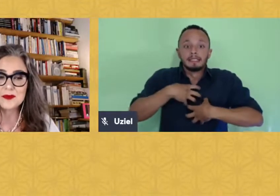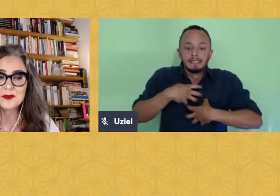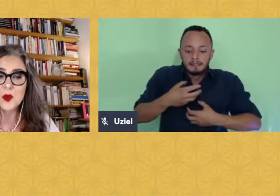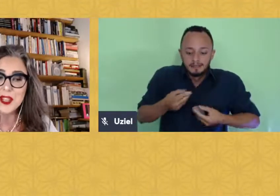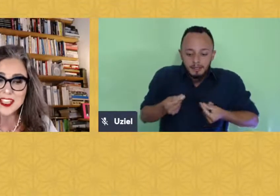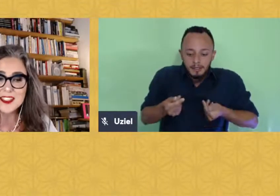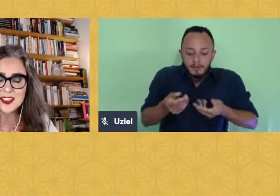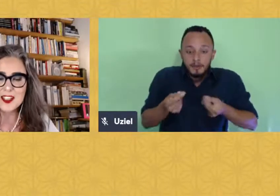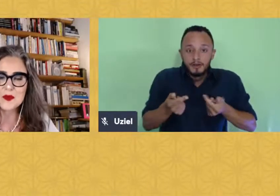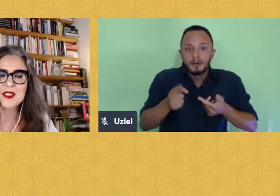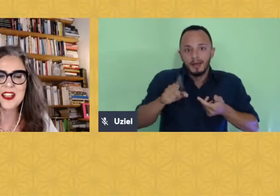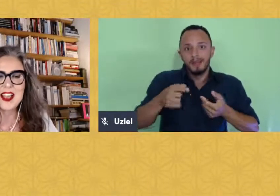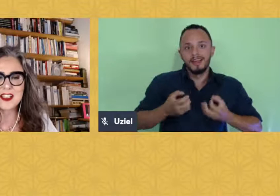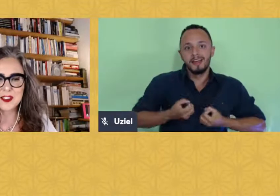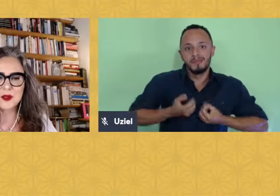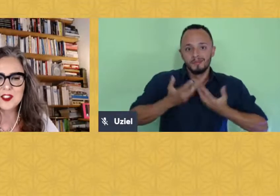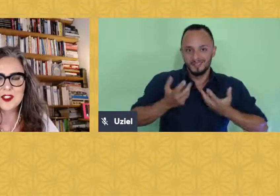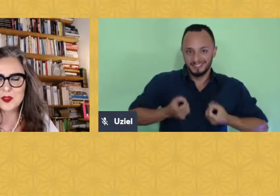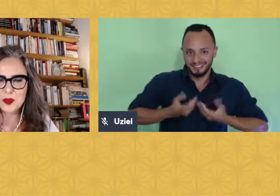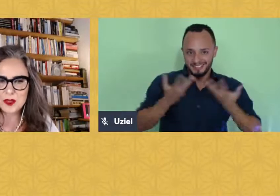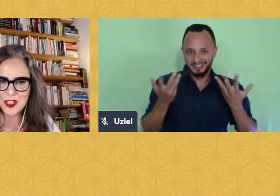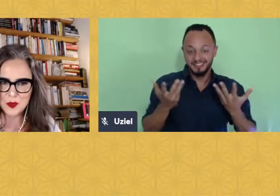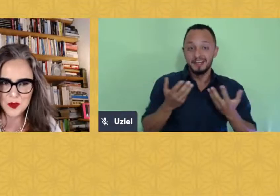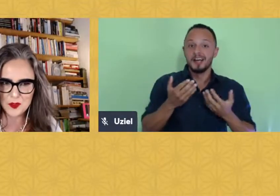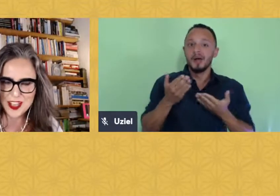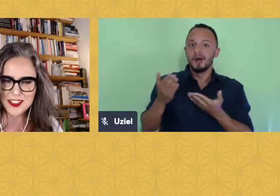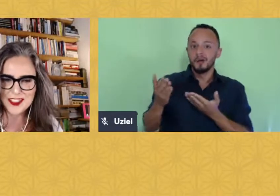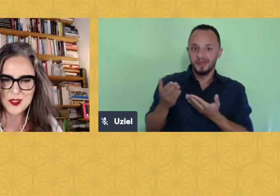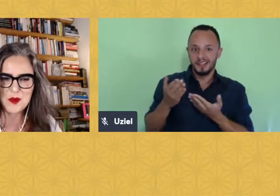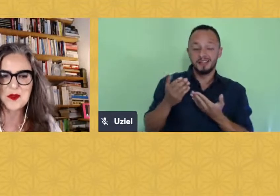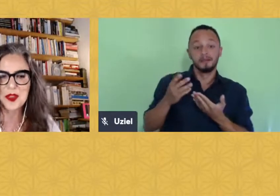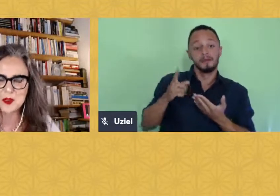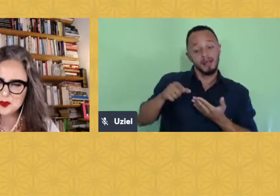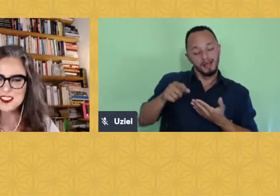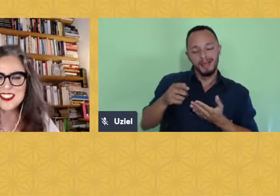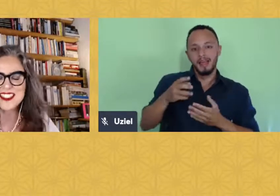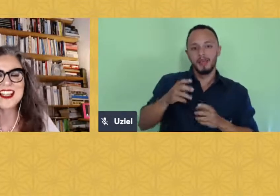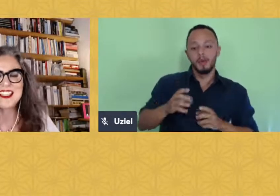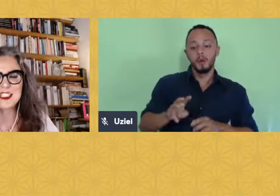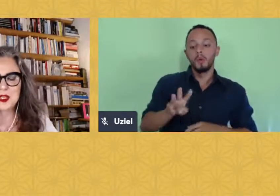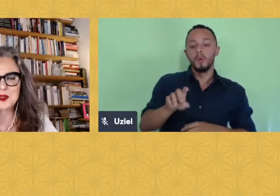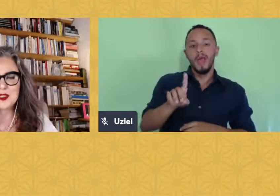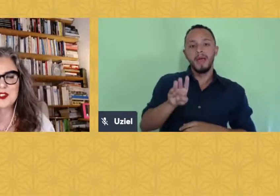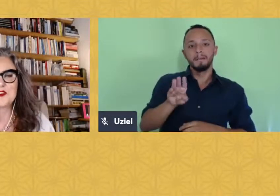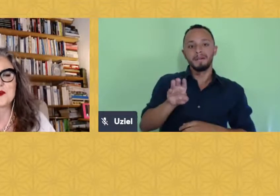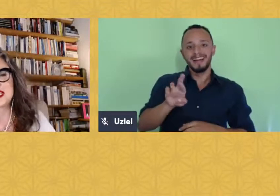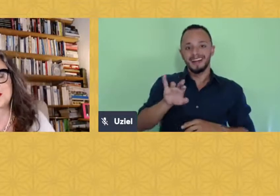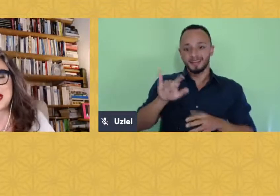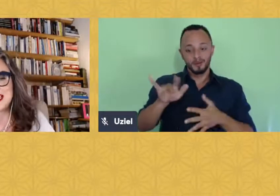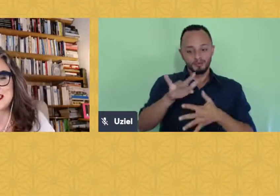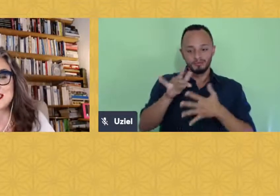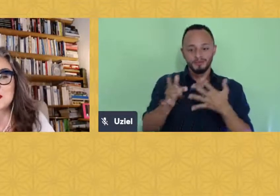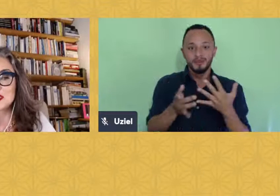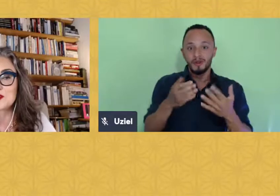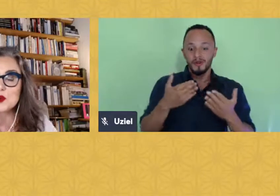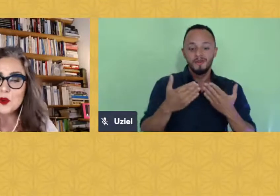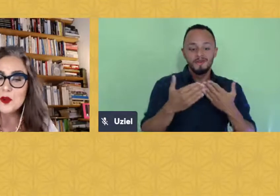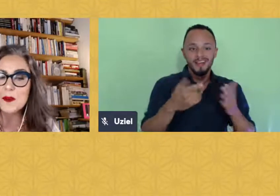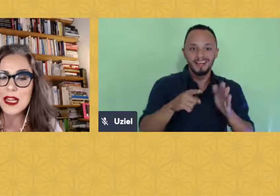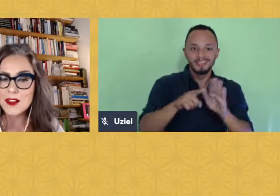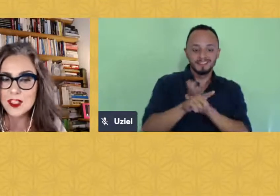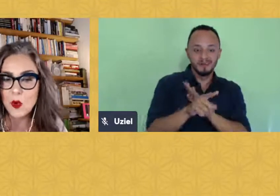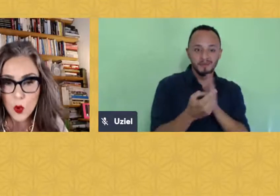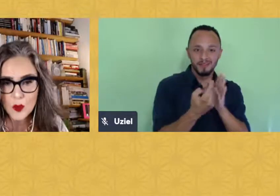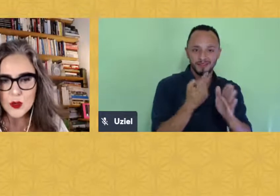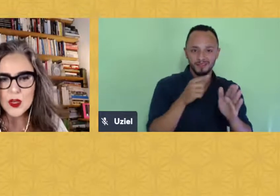Poesia. Com ele encerramos a segunda edição do webinário Conversa sobre Perguntas. Na abertura nós tivemos aqui a bailarina Ana Botafogo